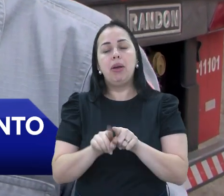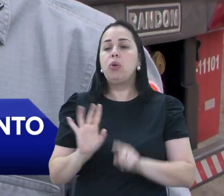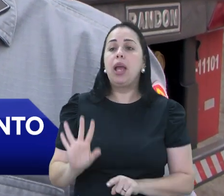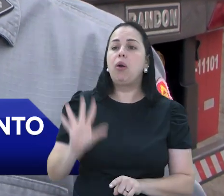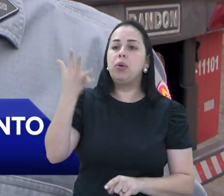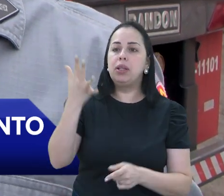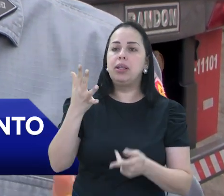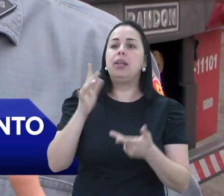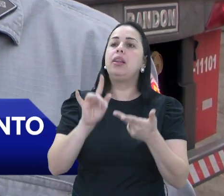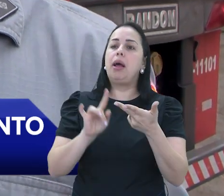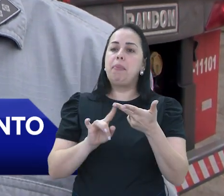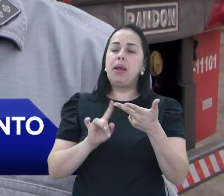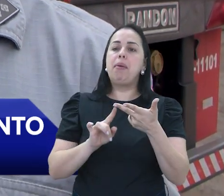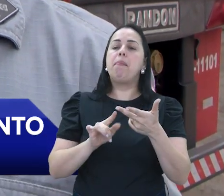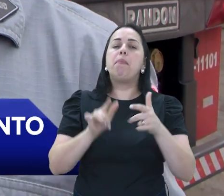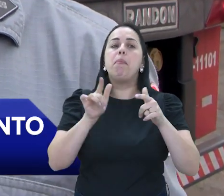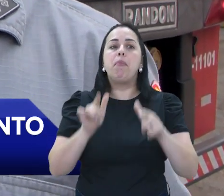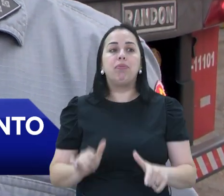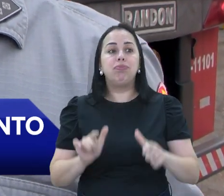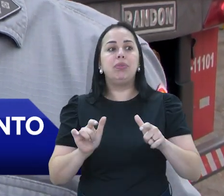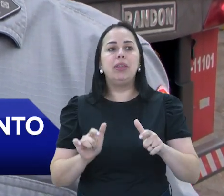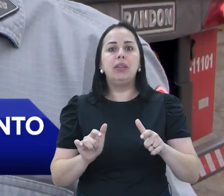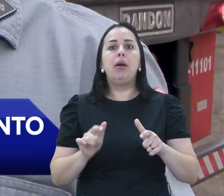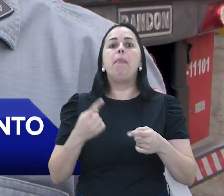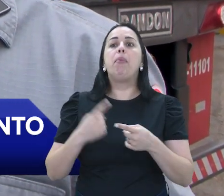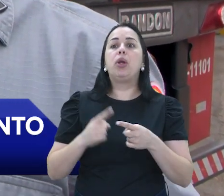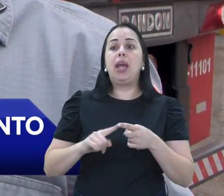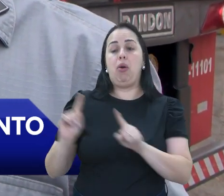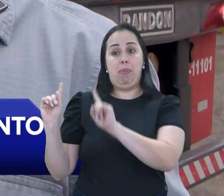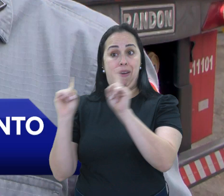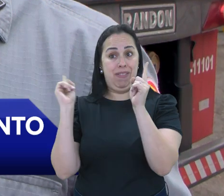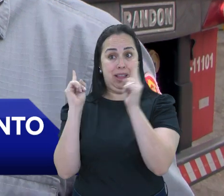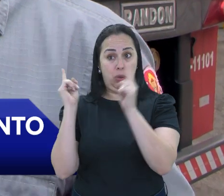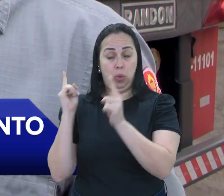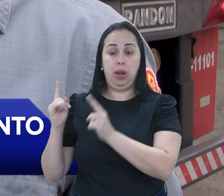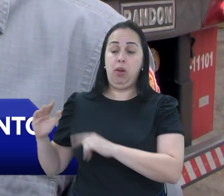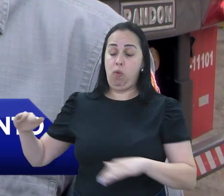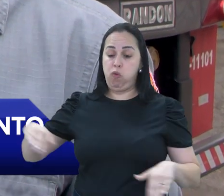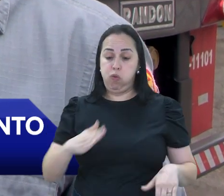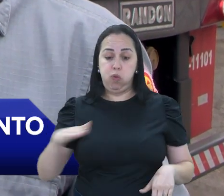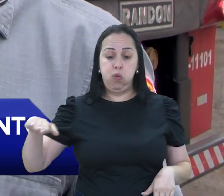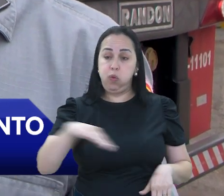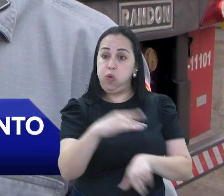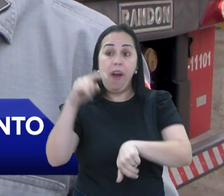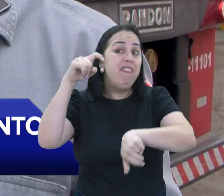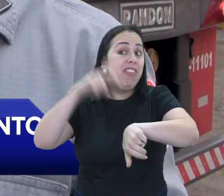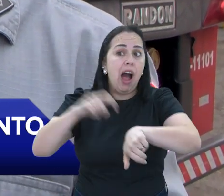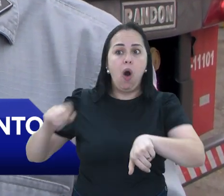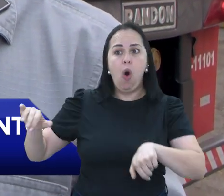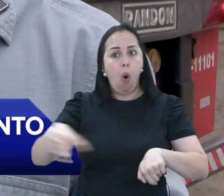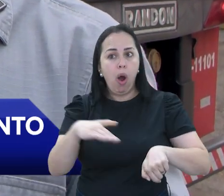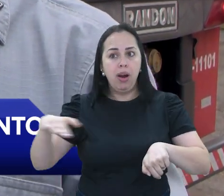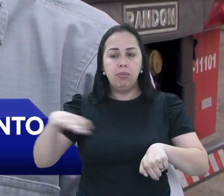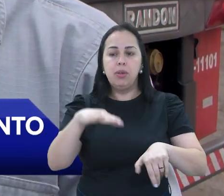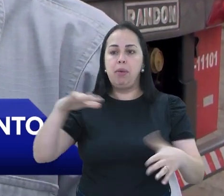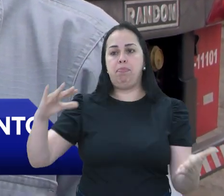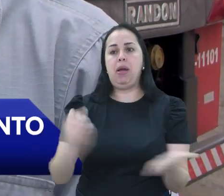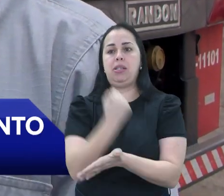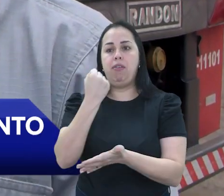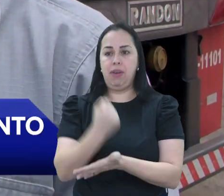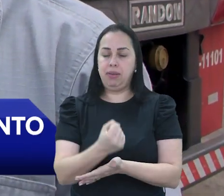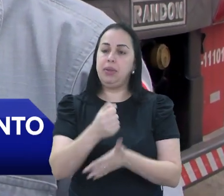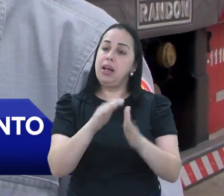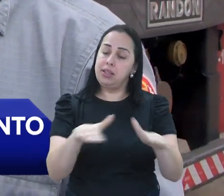aconteceu e também trazendo ali um ponto de referência para que nesse momento uma viatura se desloque de imediato até o local para fazer